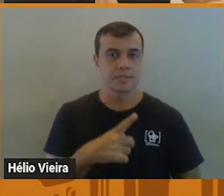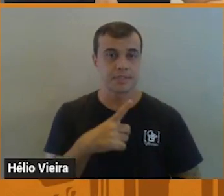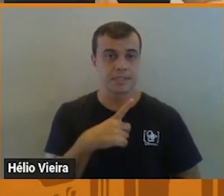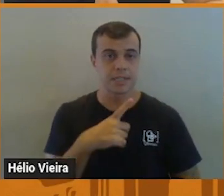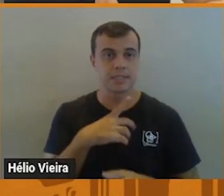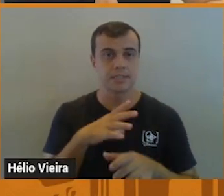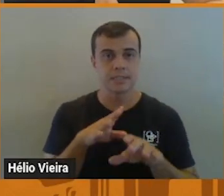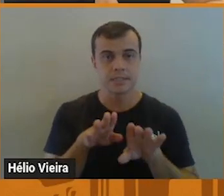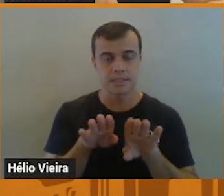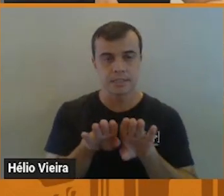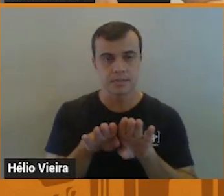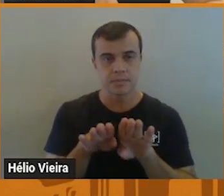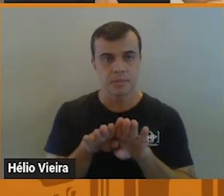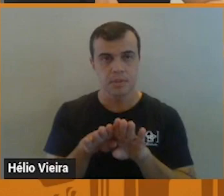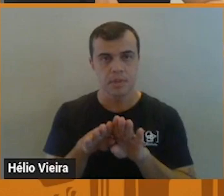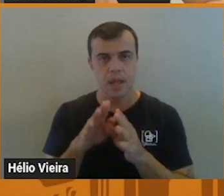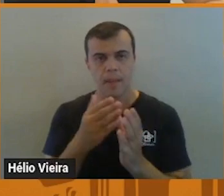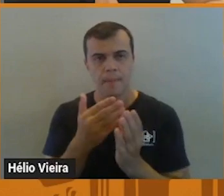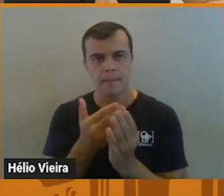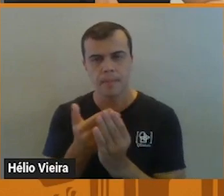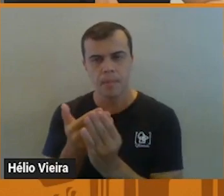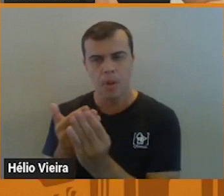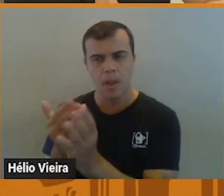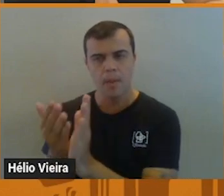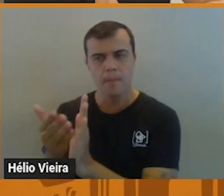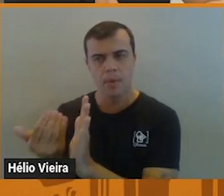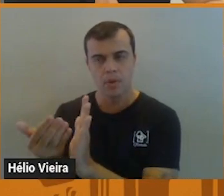tem bibliotecas. Então,